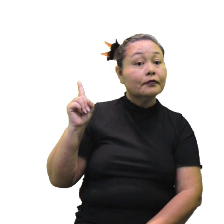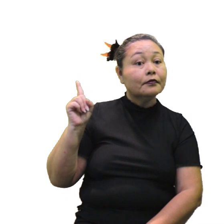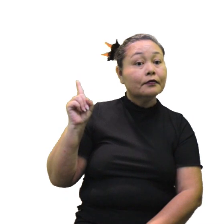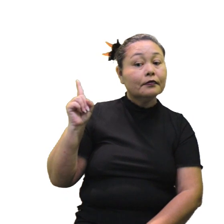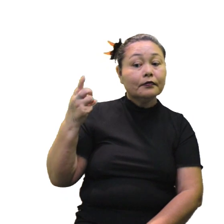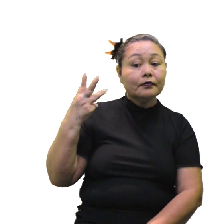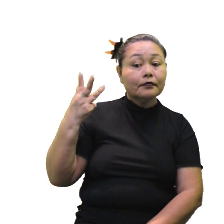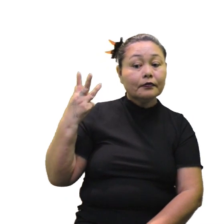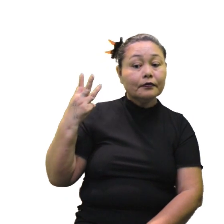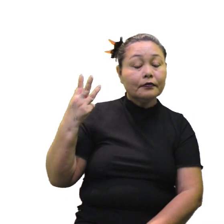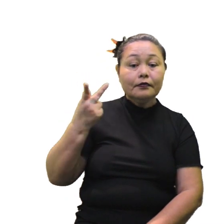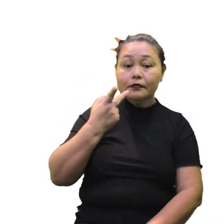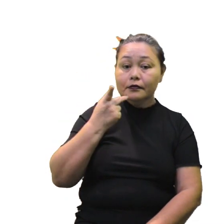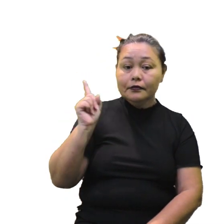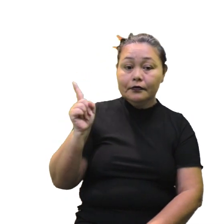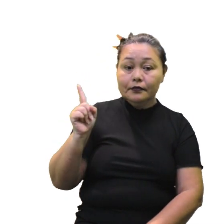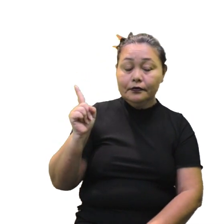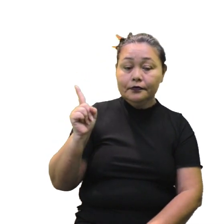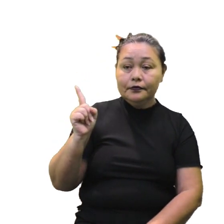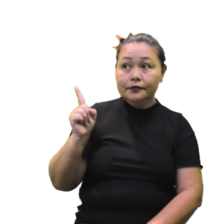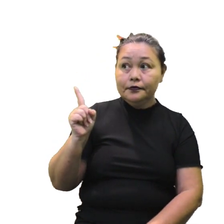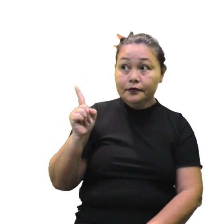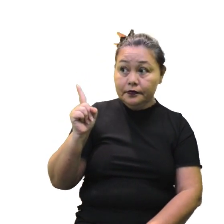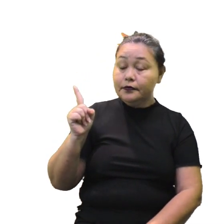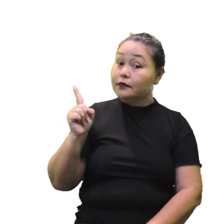A terceira, ela fala o seguinte.